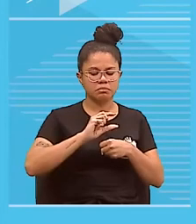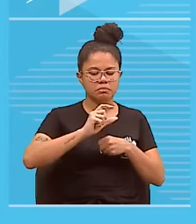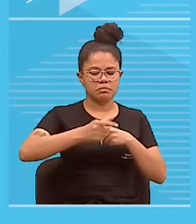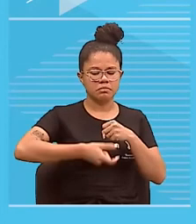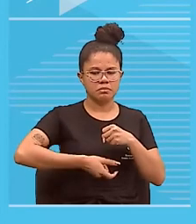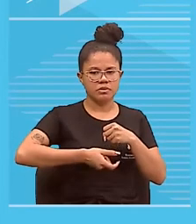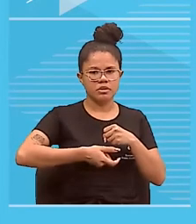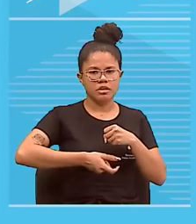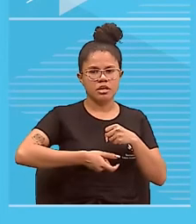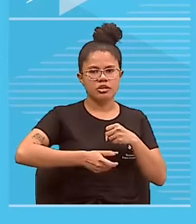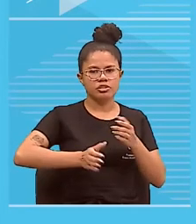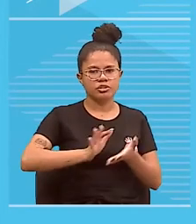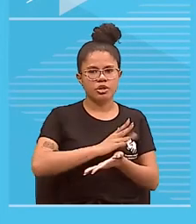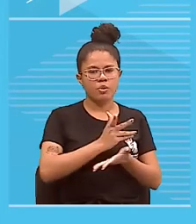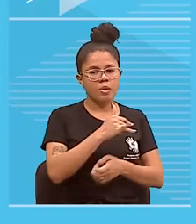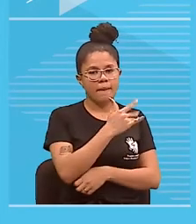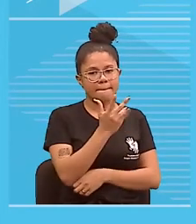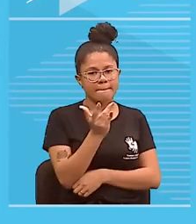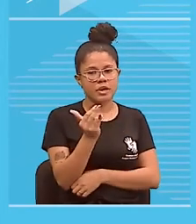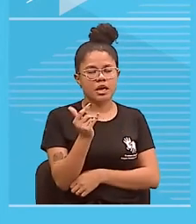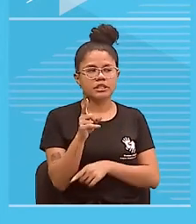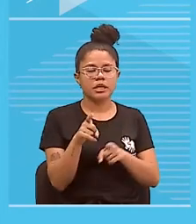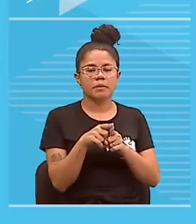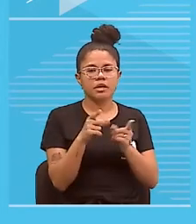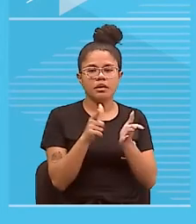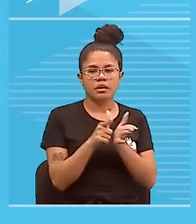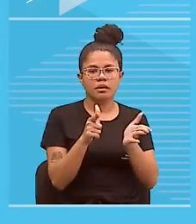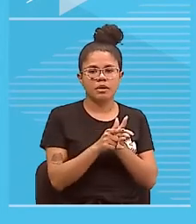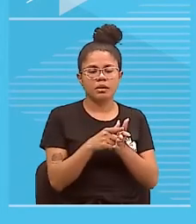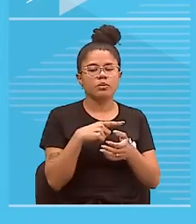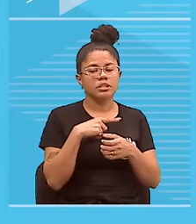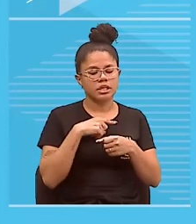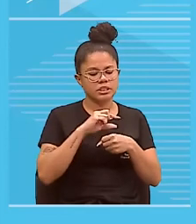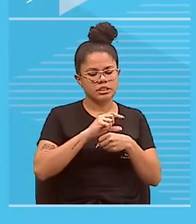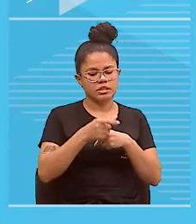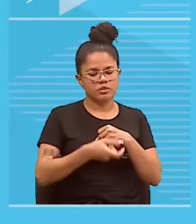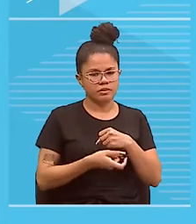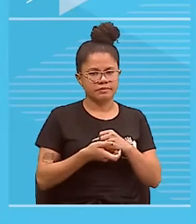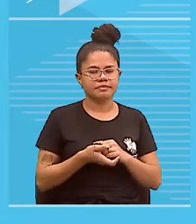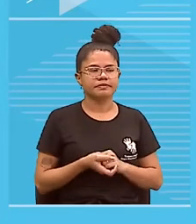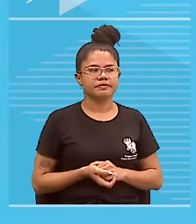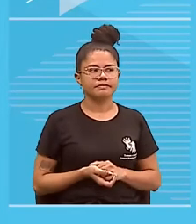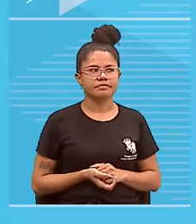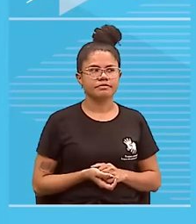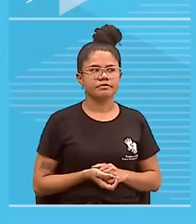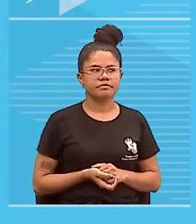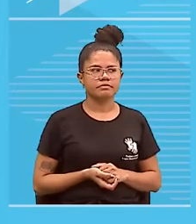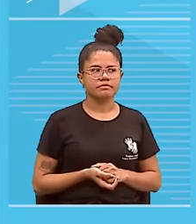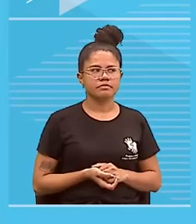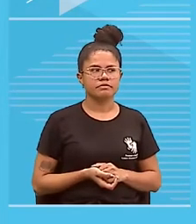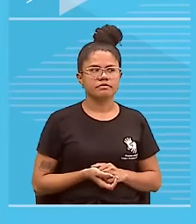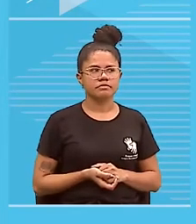e no papel também papel folha chamex gente usa tem celulose tá actina